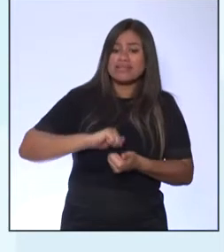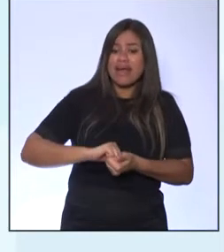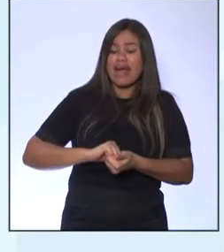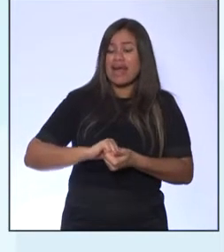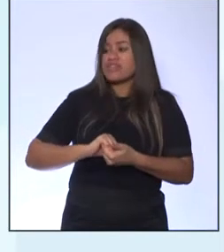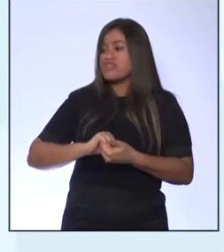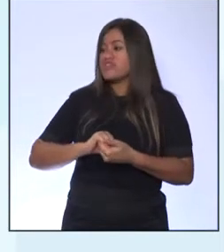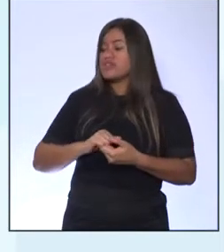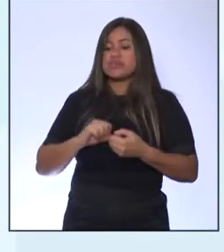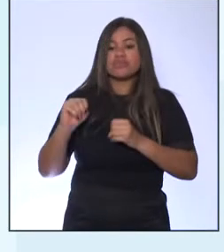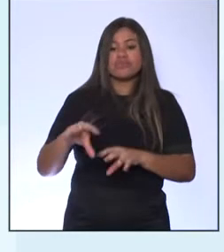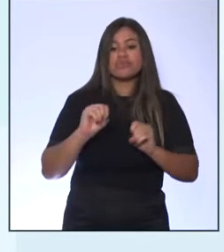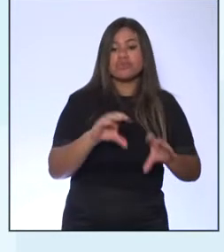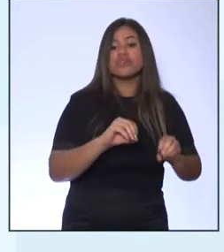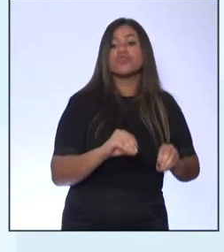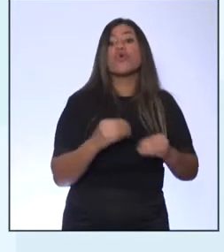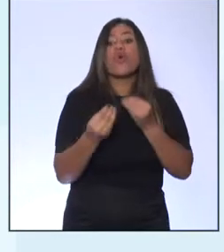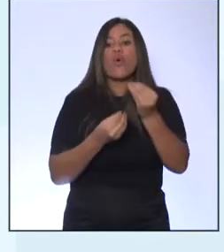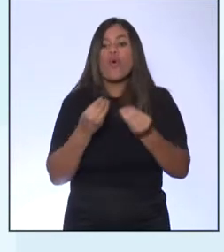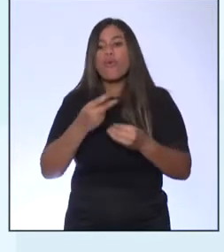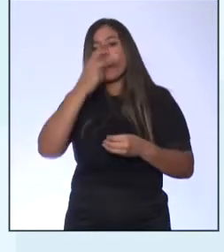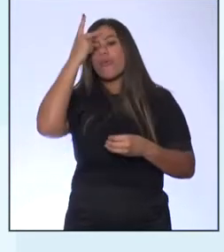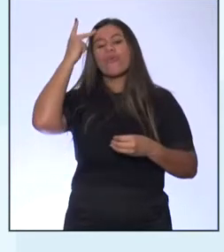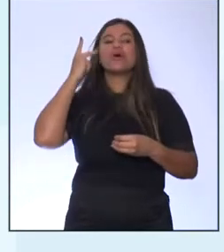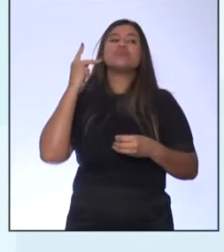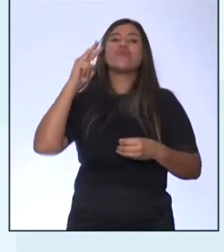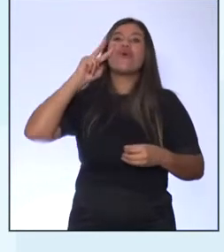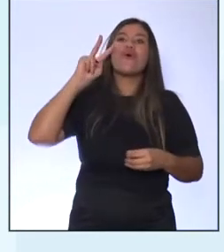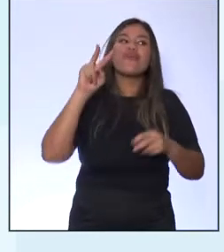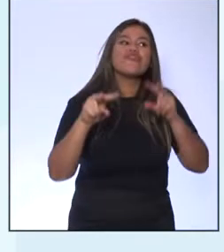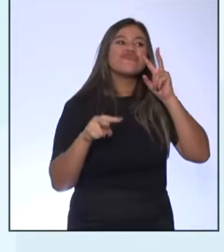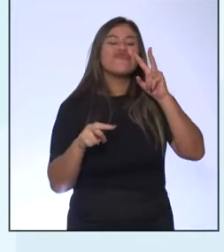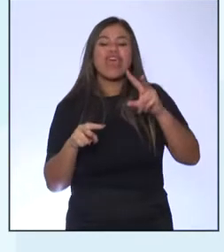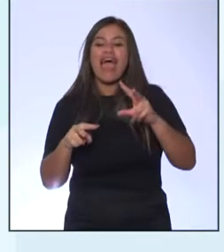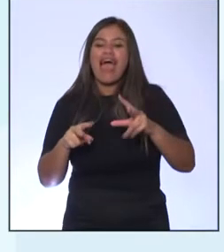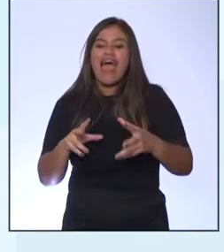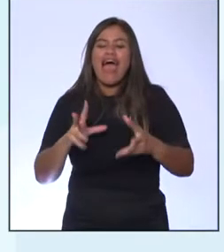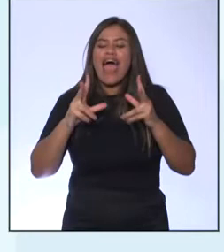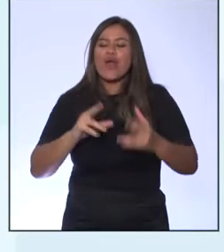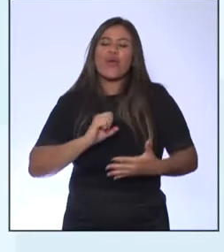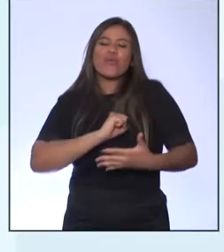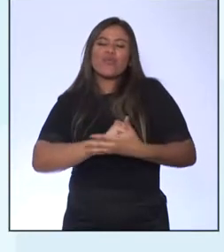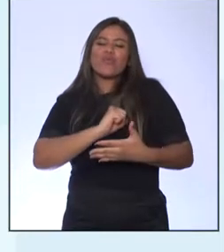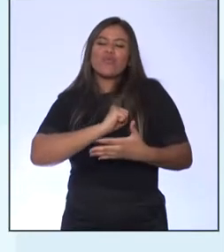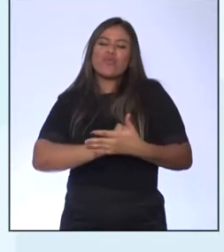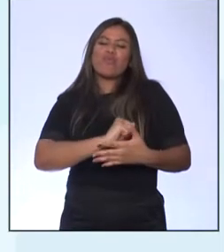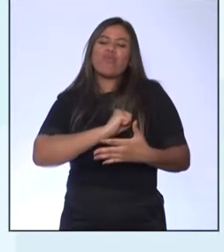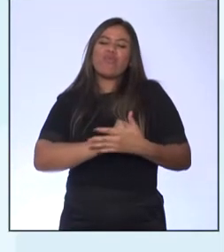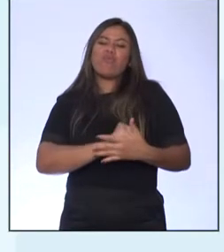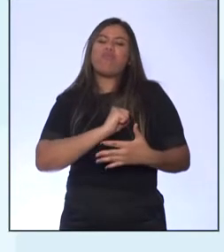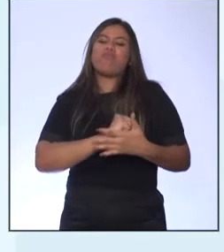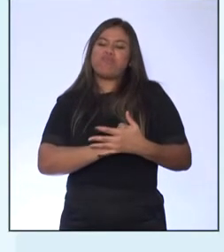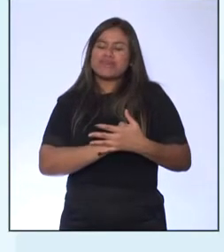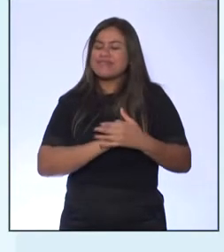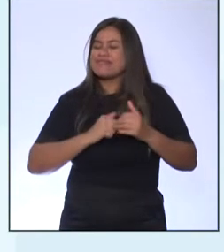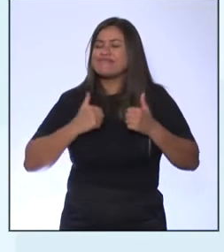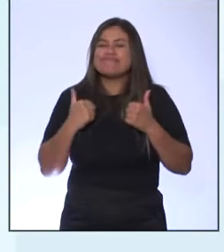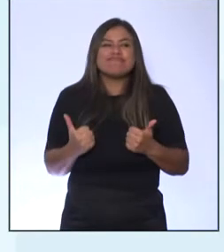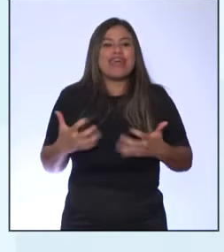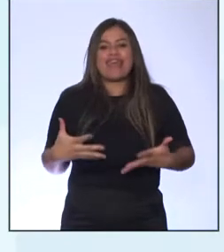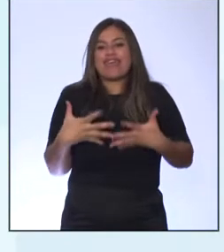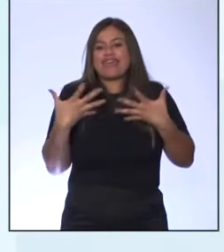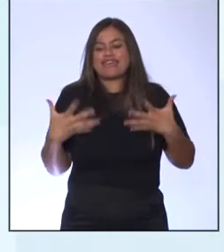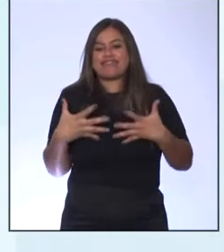captar das pessoas que estão assistindo. Isso mexe com o meu coração, mexe com a minha cabeça e mexe com a maneira que eu transmito aquele